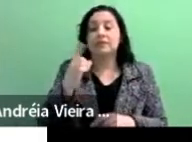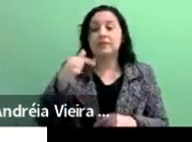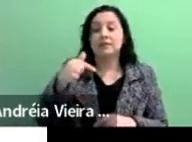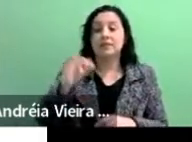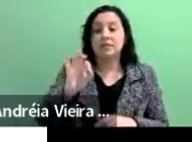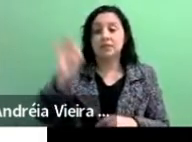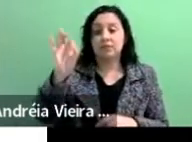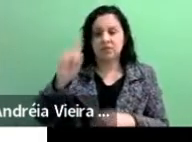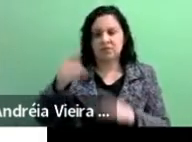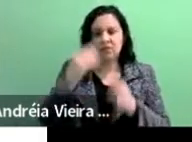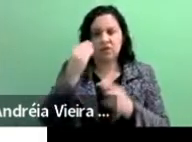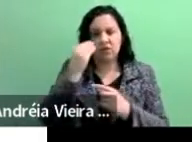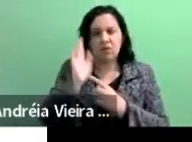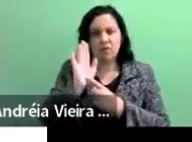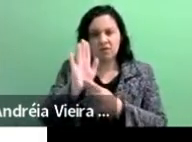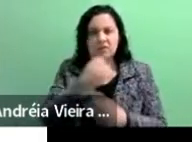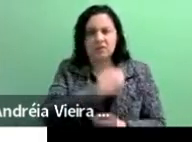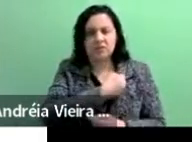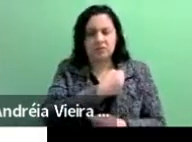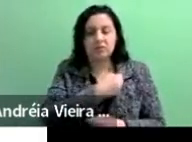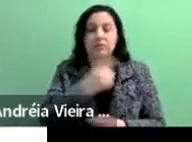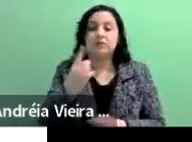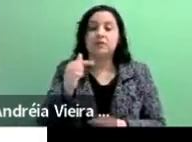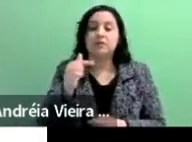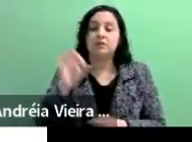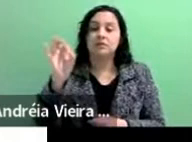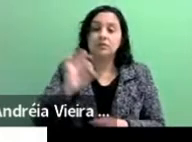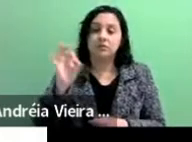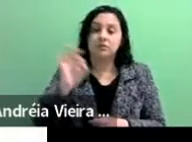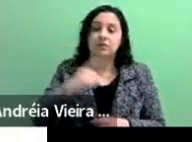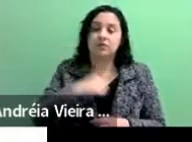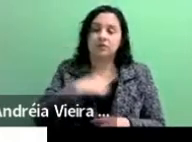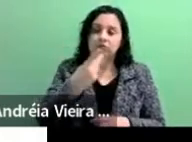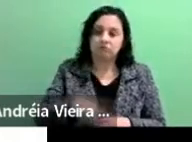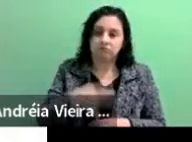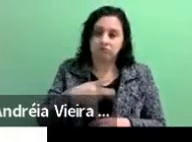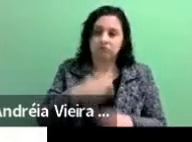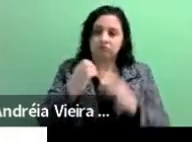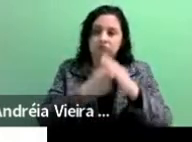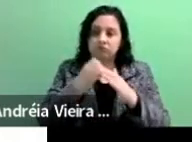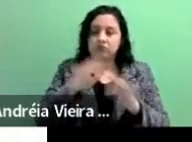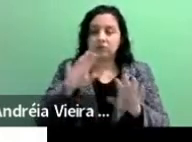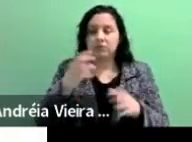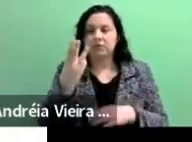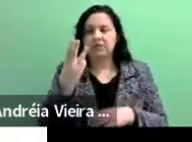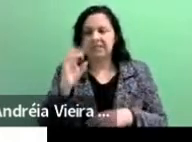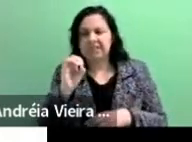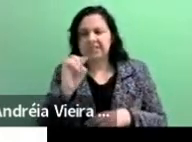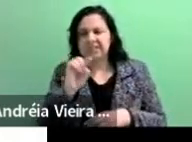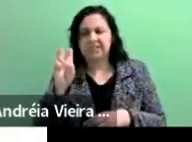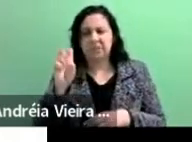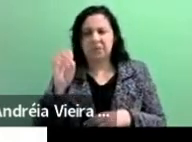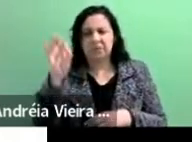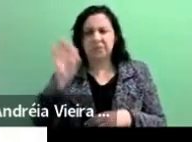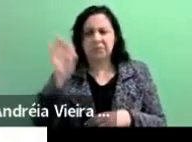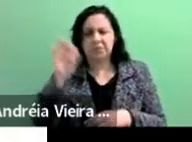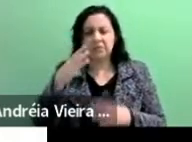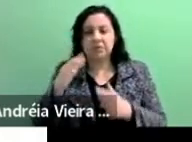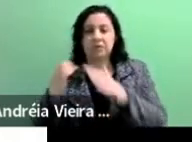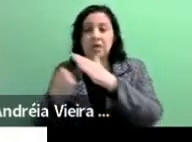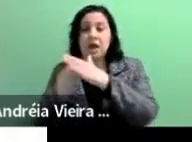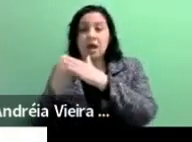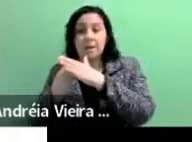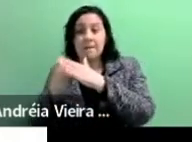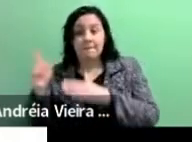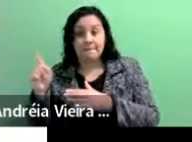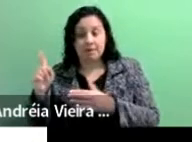números em seguida, vem recursos da nossa unidade, e aí de 30% a 50% as empresas